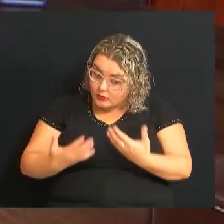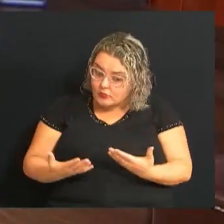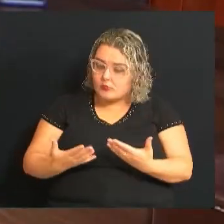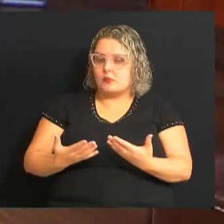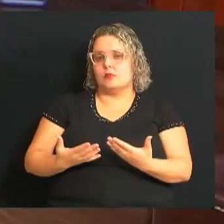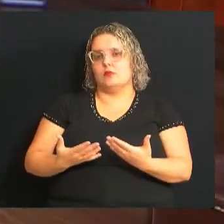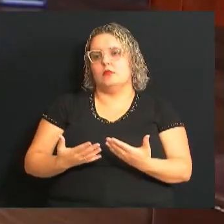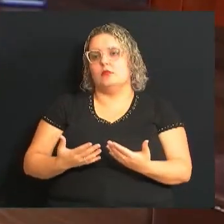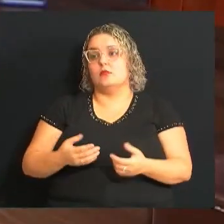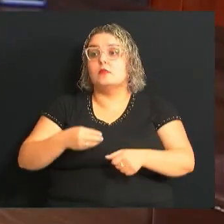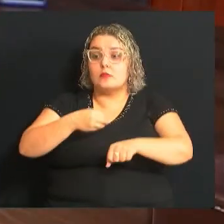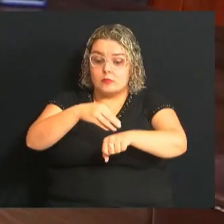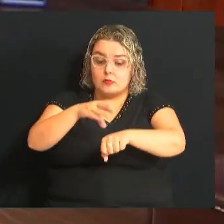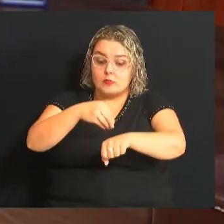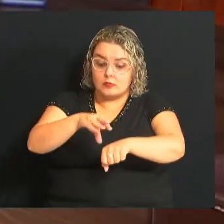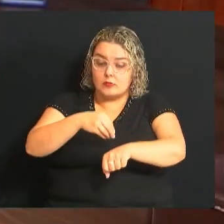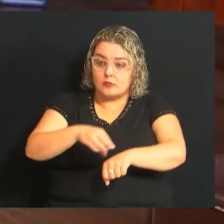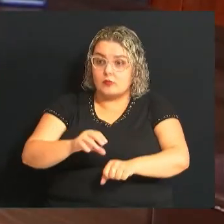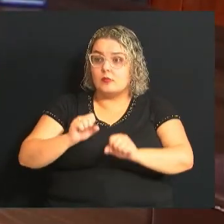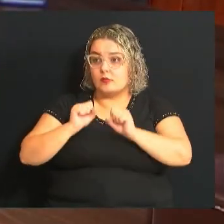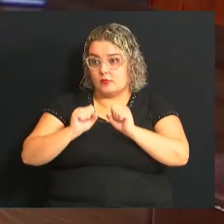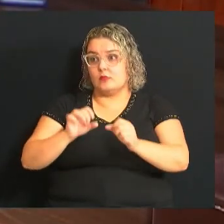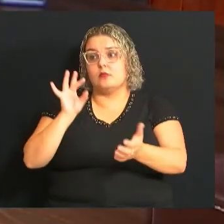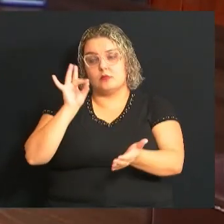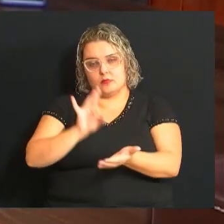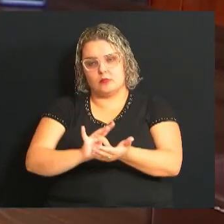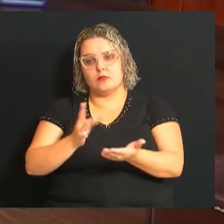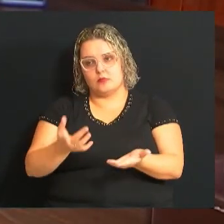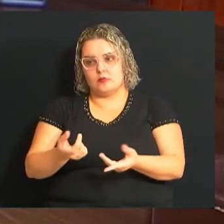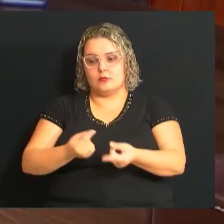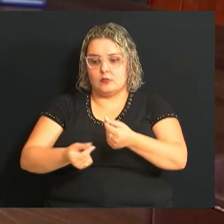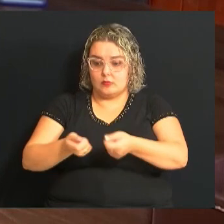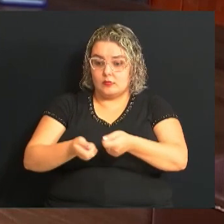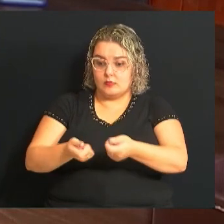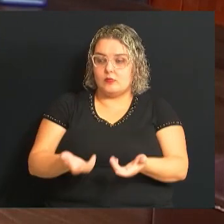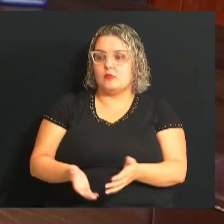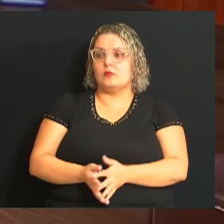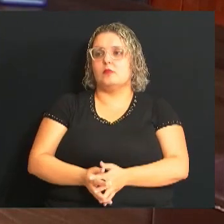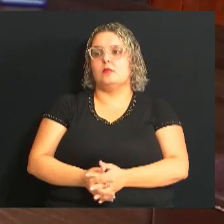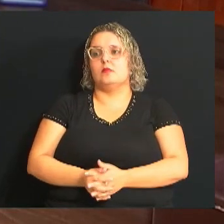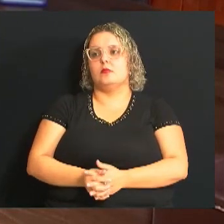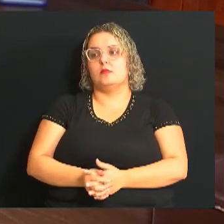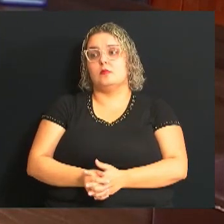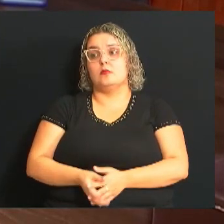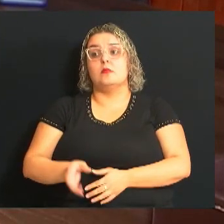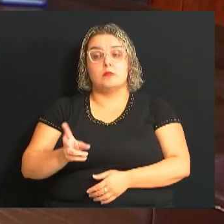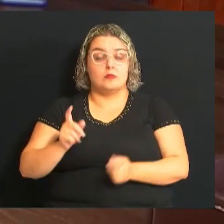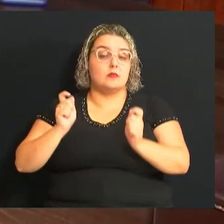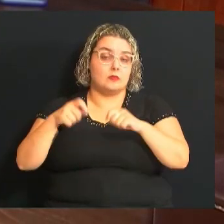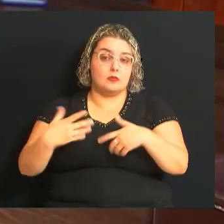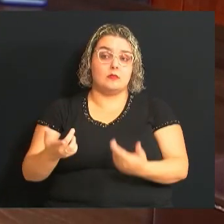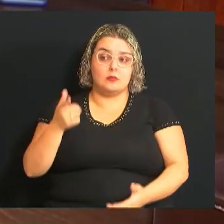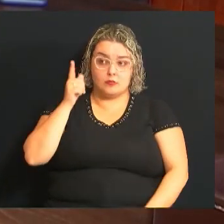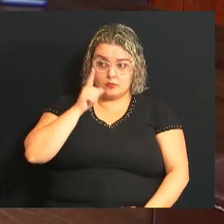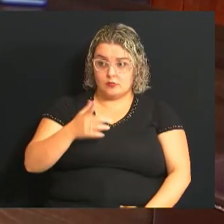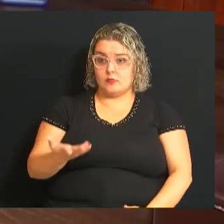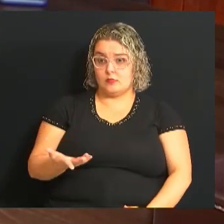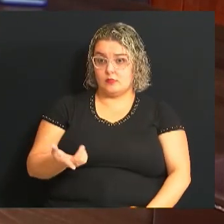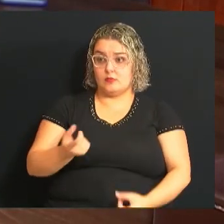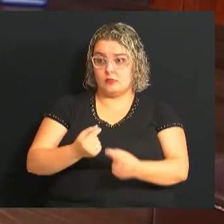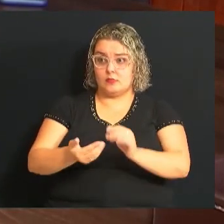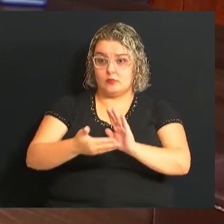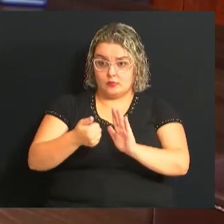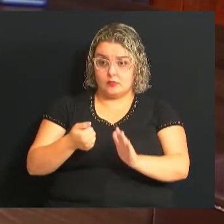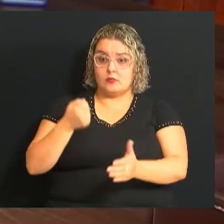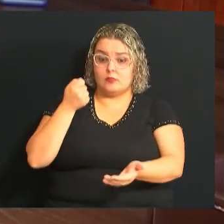algumas dicas para poder realmente economizar. Sempre que possível, conseguir um bom desconto, comprar à